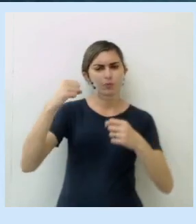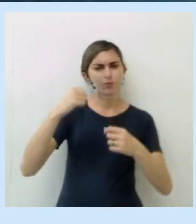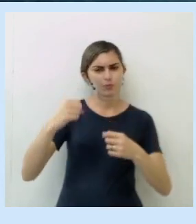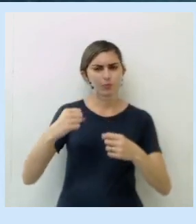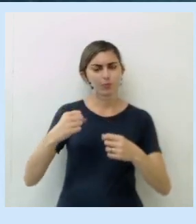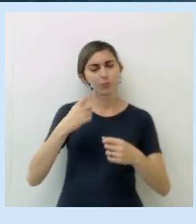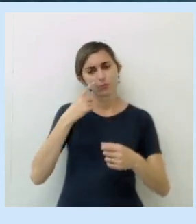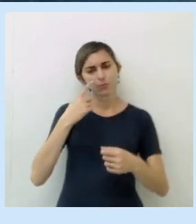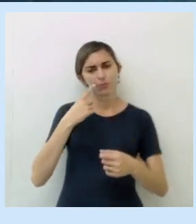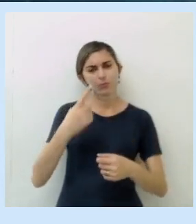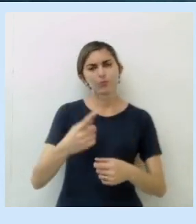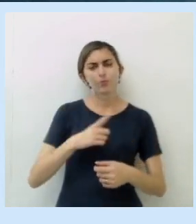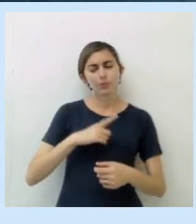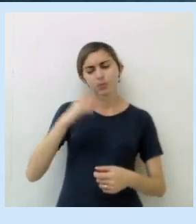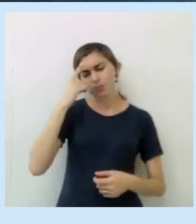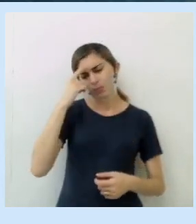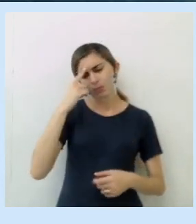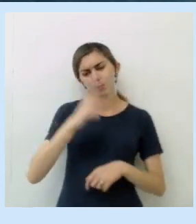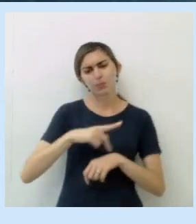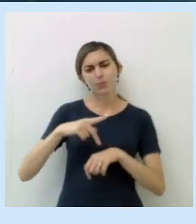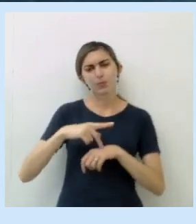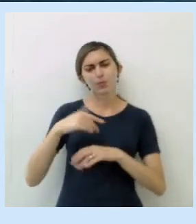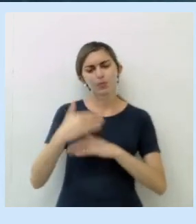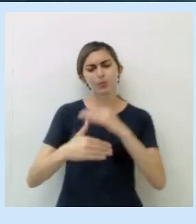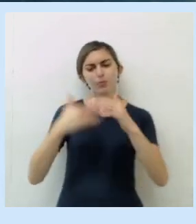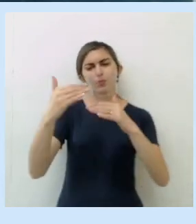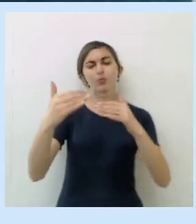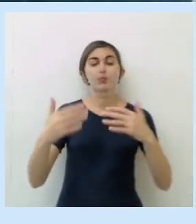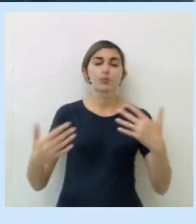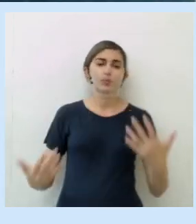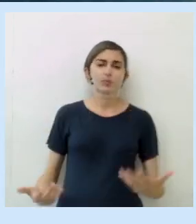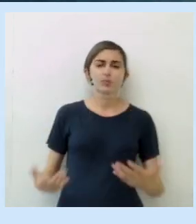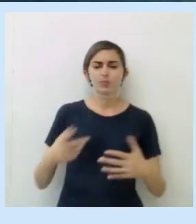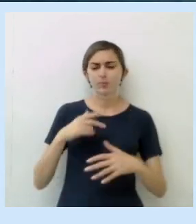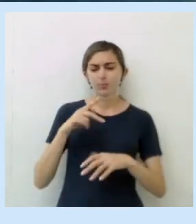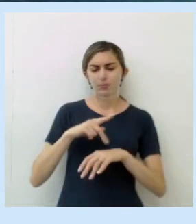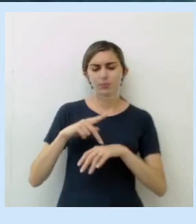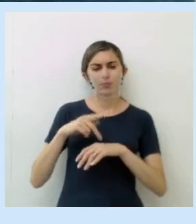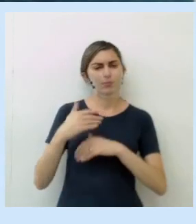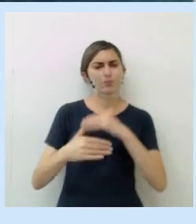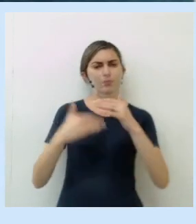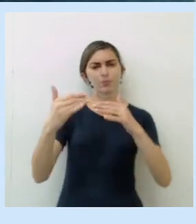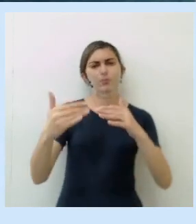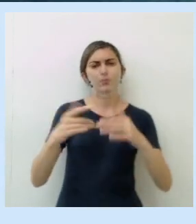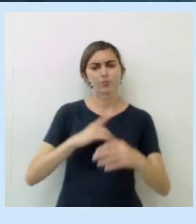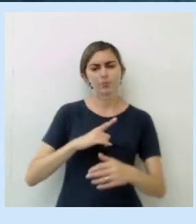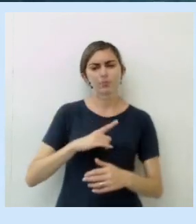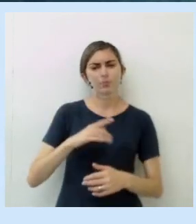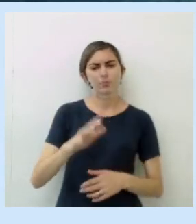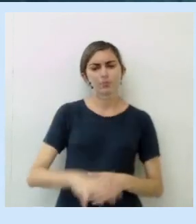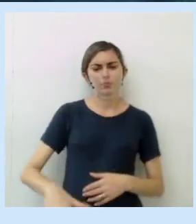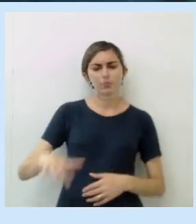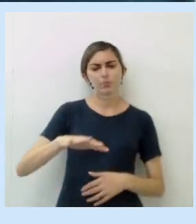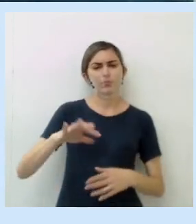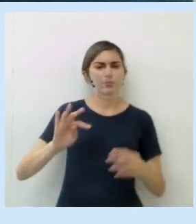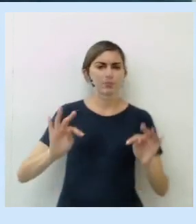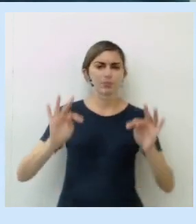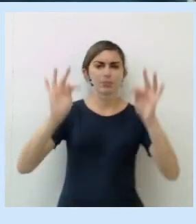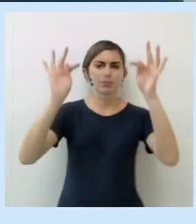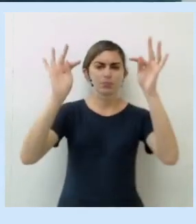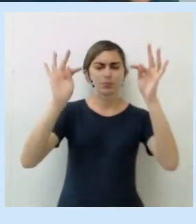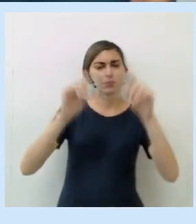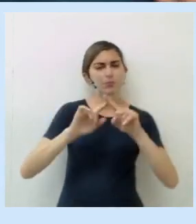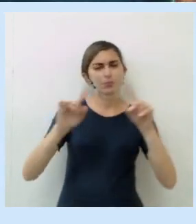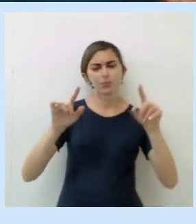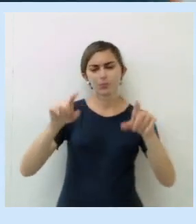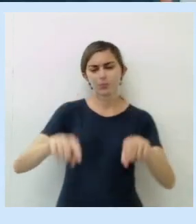fortificada, tá? E daí você pensa, e nos países desenvolvidos, Guilherme? Nos países desenvolvidos a gente tem uma área tecnológica muito grande,